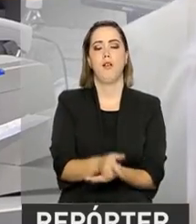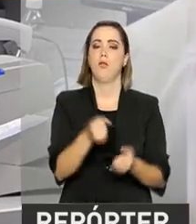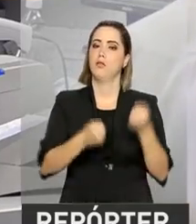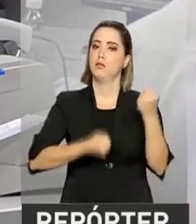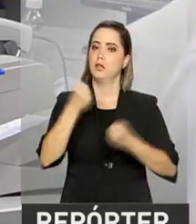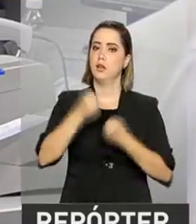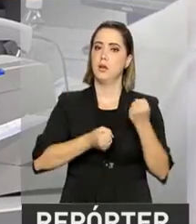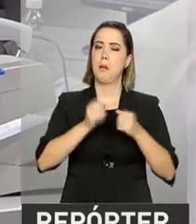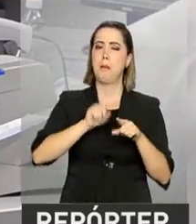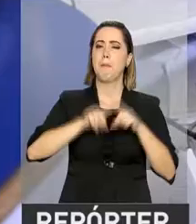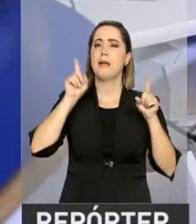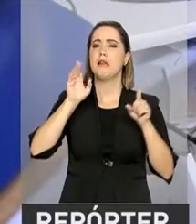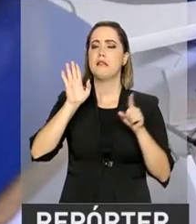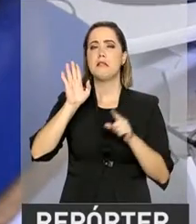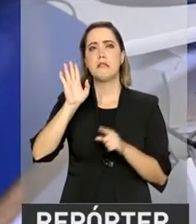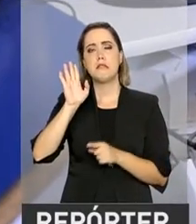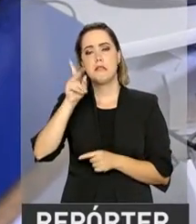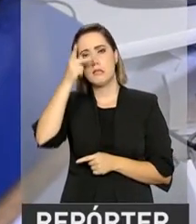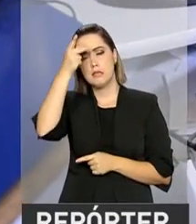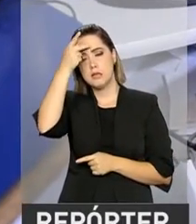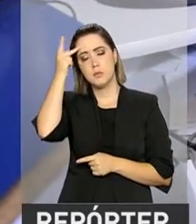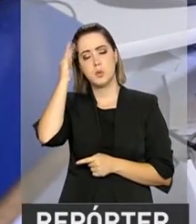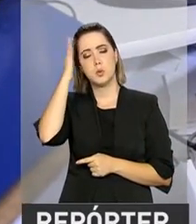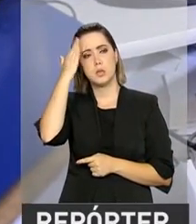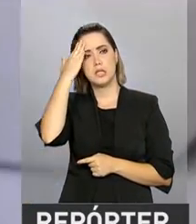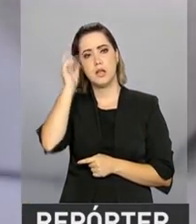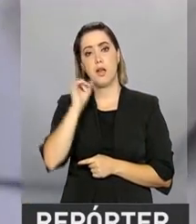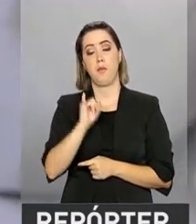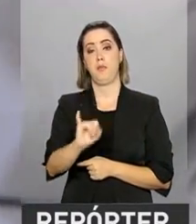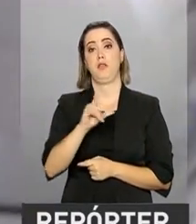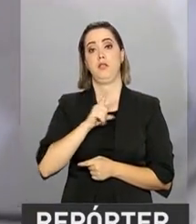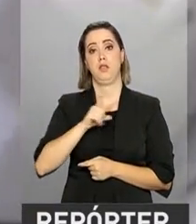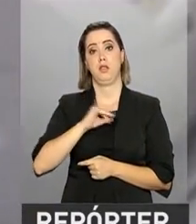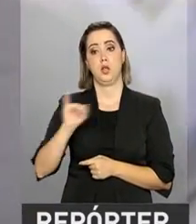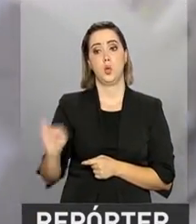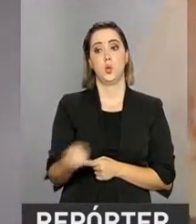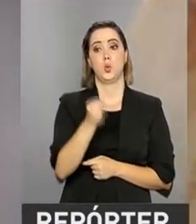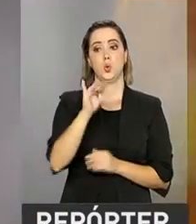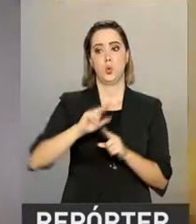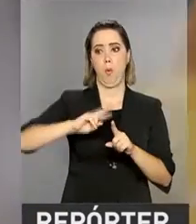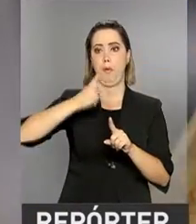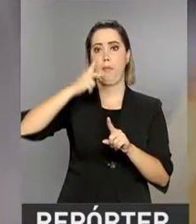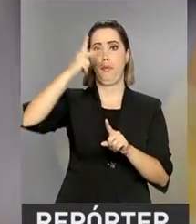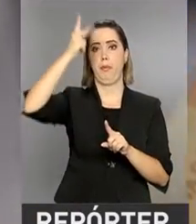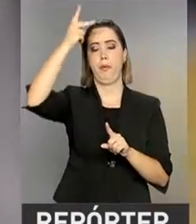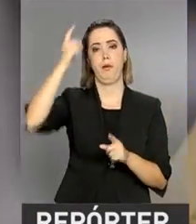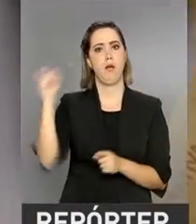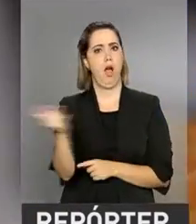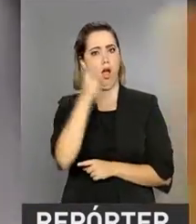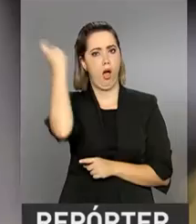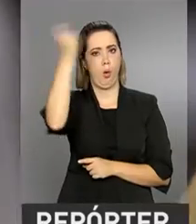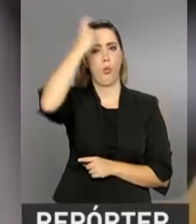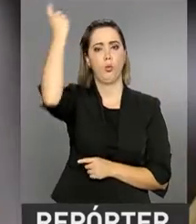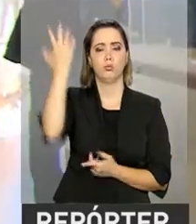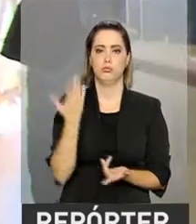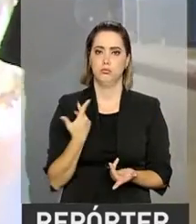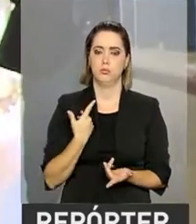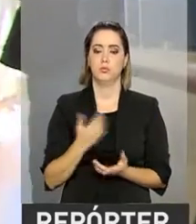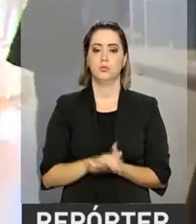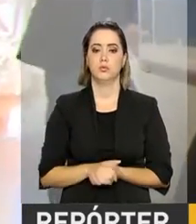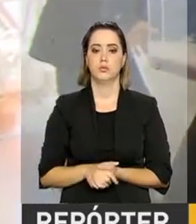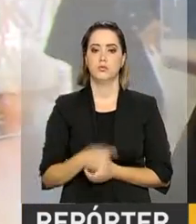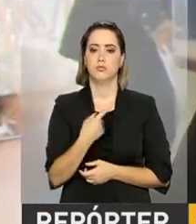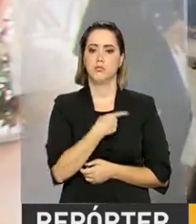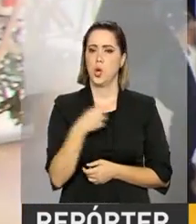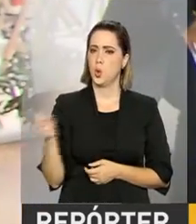pessoas sabem que se não pagarem as parcelas em dia, os bancos podem cobrar um juro bem maior do que aquele que foi contratado originalmente? Isso é